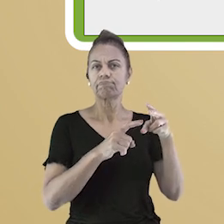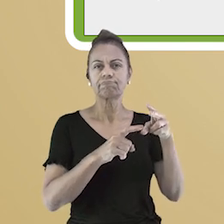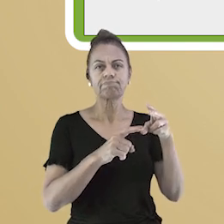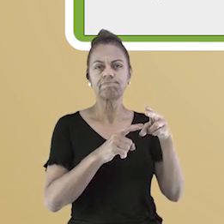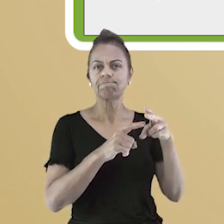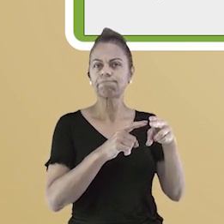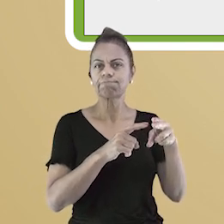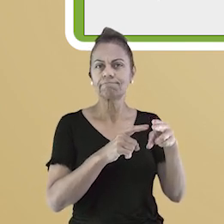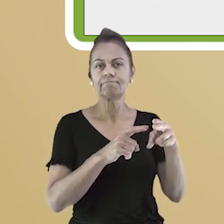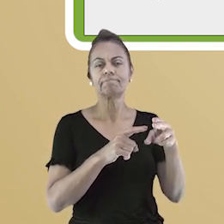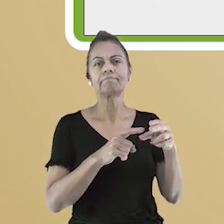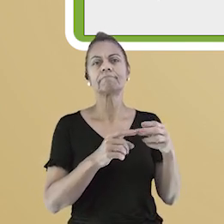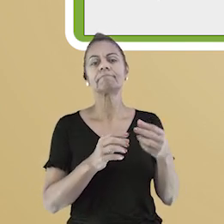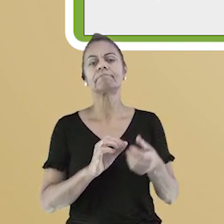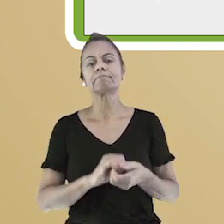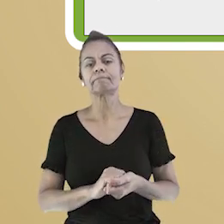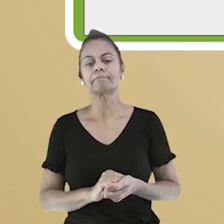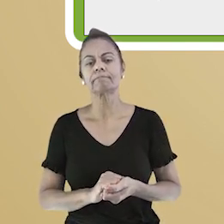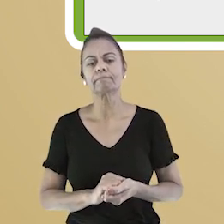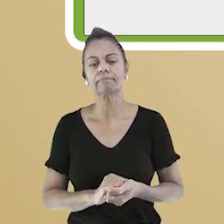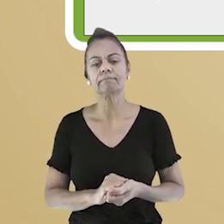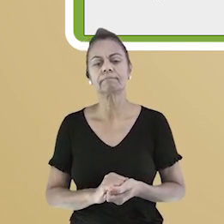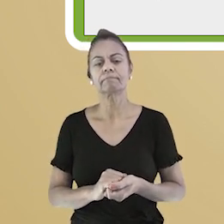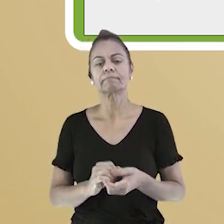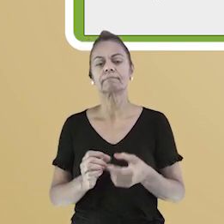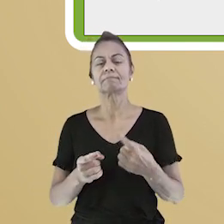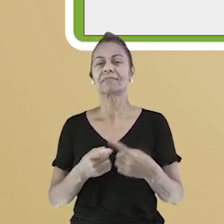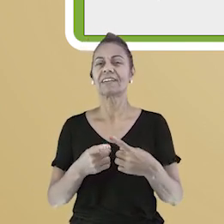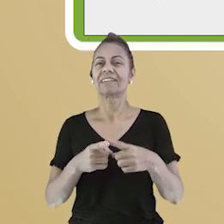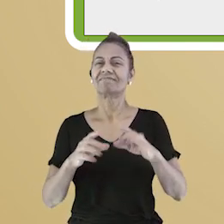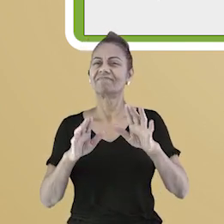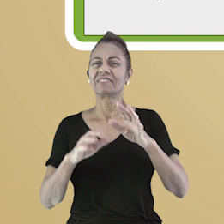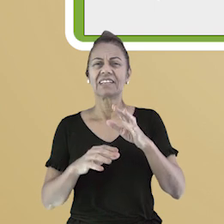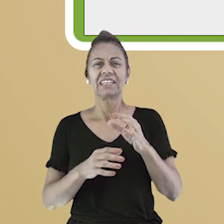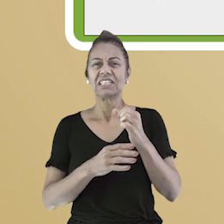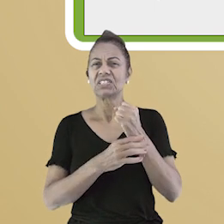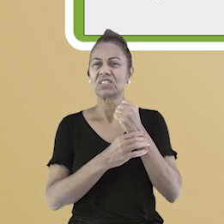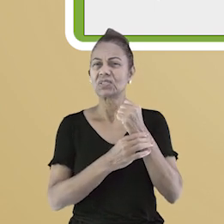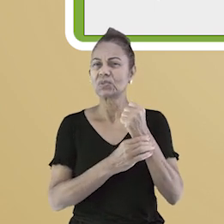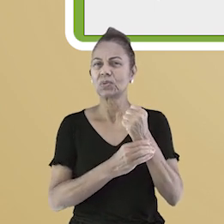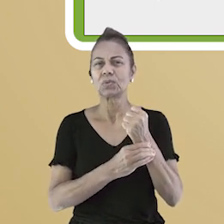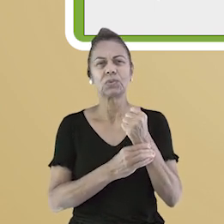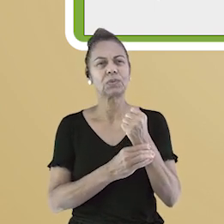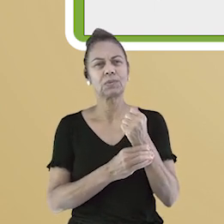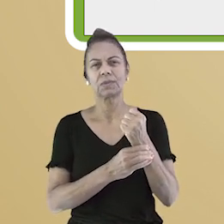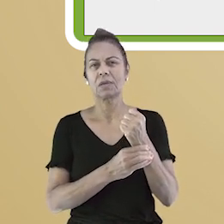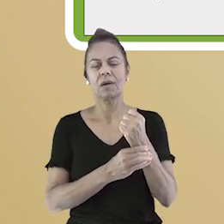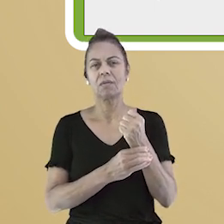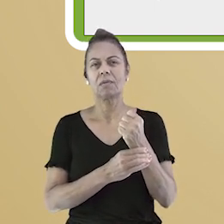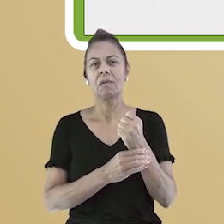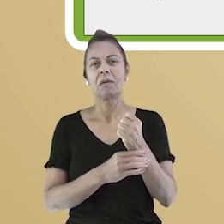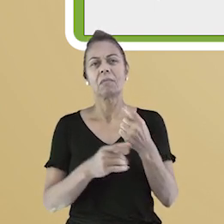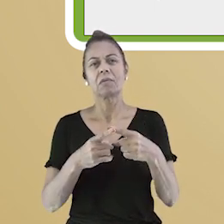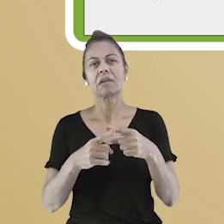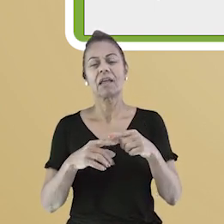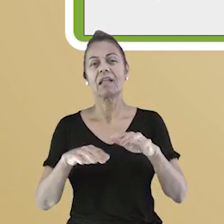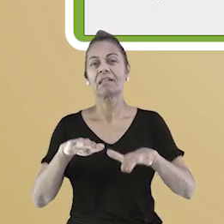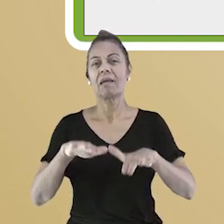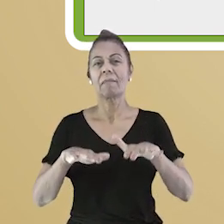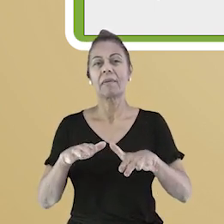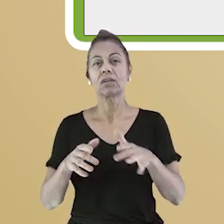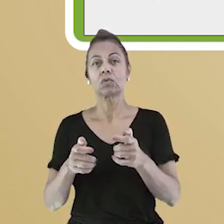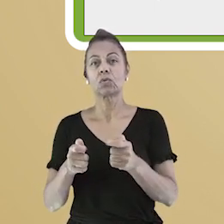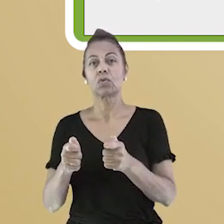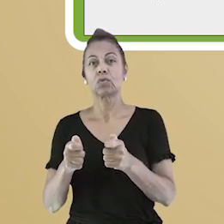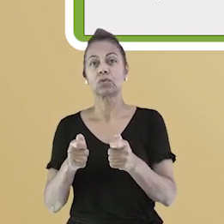sexual antes da ejaculação do homem. O problema dele é o seguinte, ele é extremamente arriscado porque depende muito do autocontrole